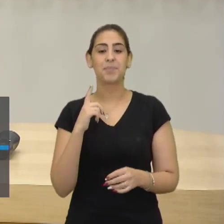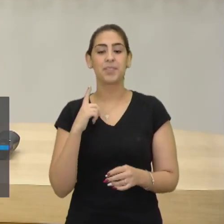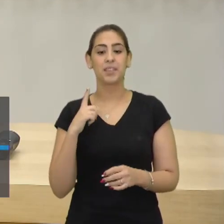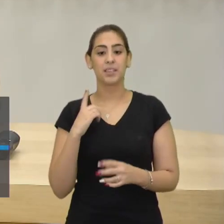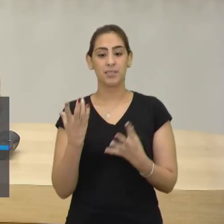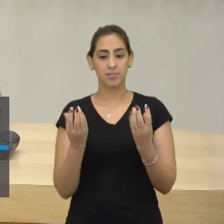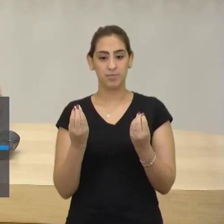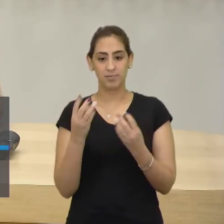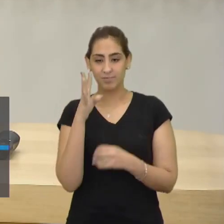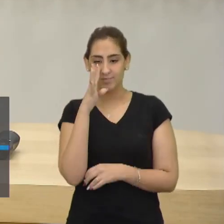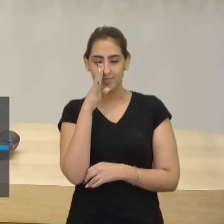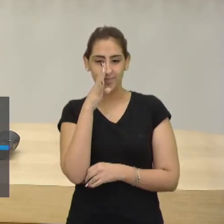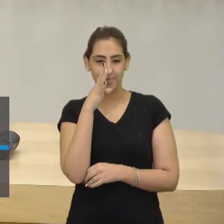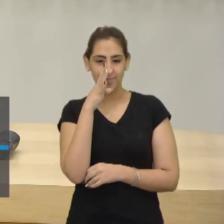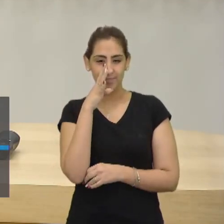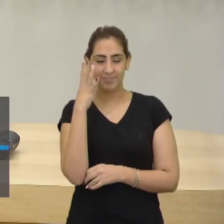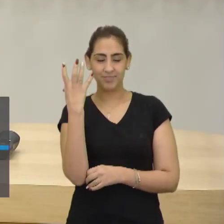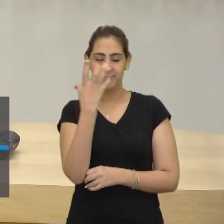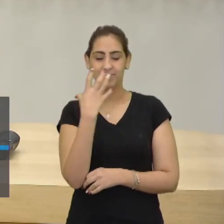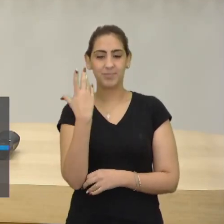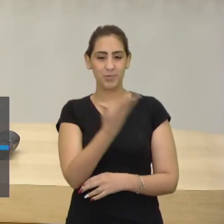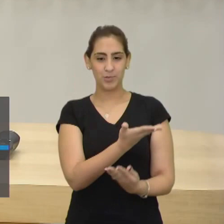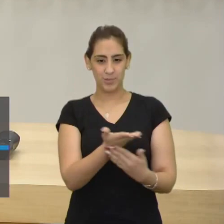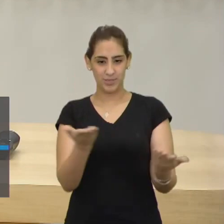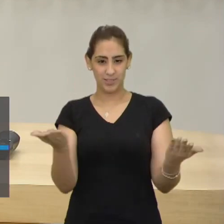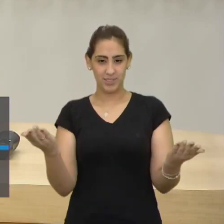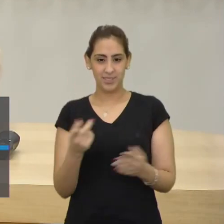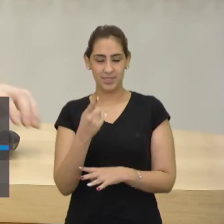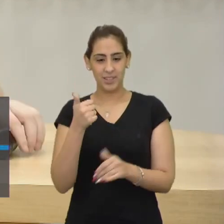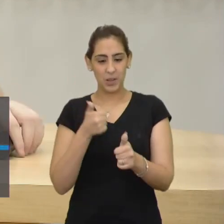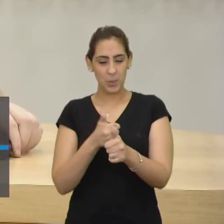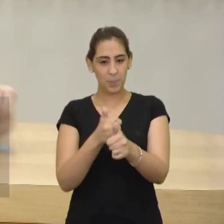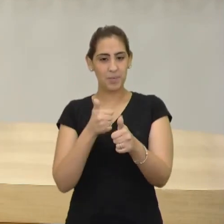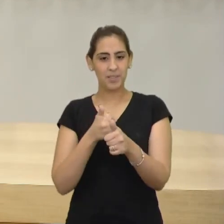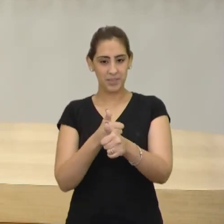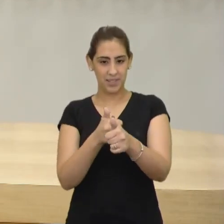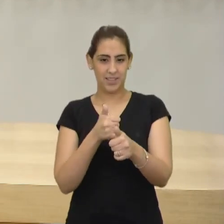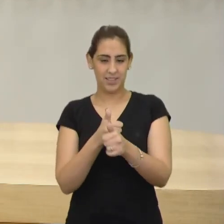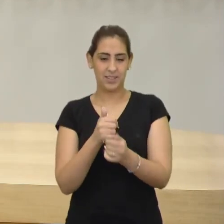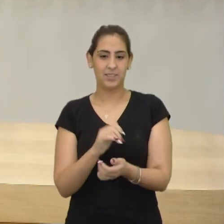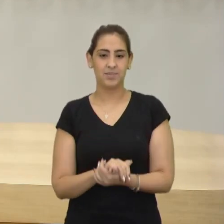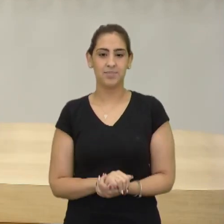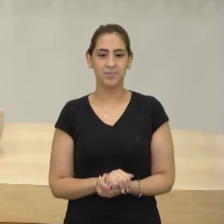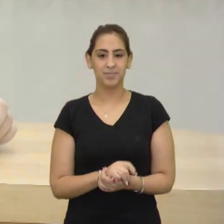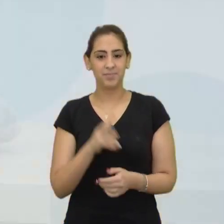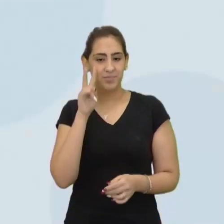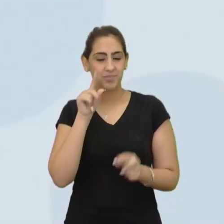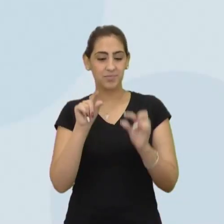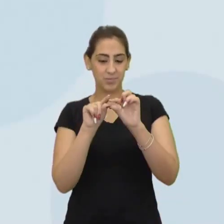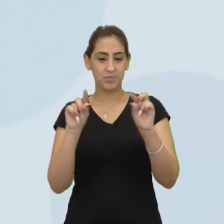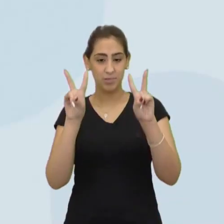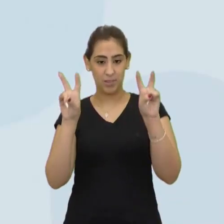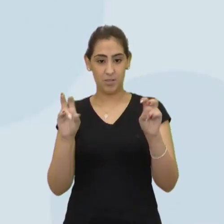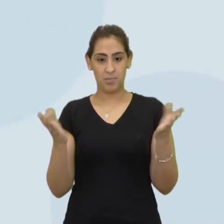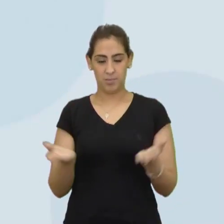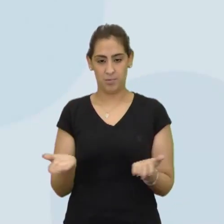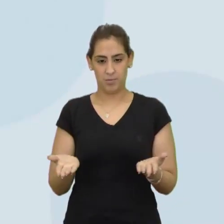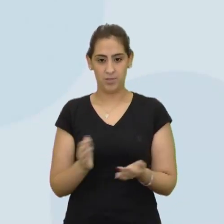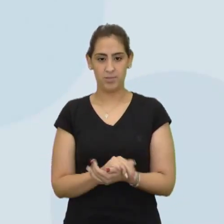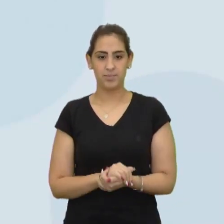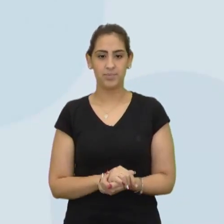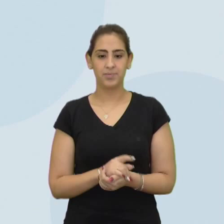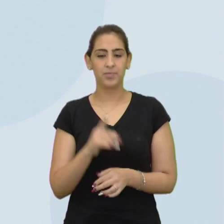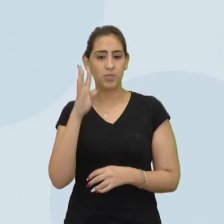encanta a diversos de vocês também que estão aí acompanhando, né? Vejam aí o título da nossa aula de hoje, Filosofia